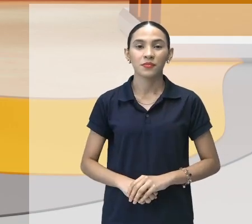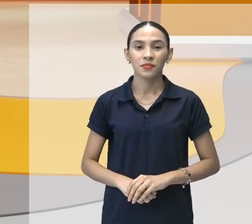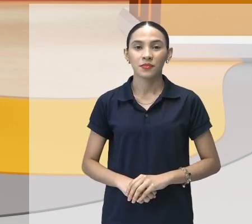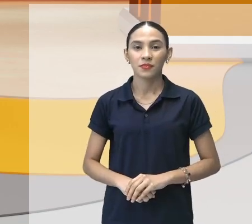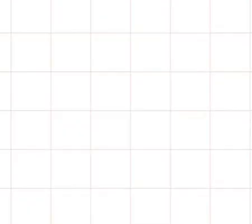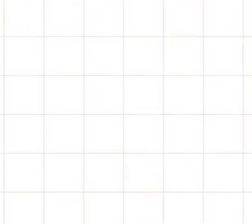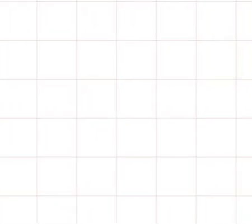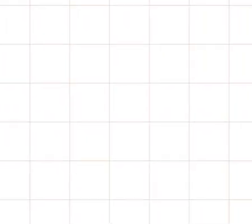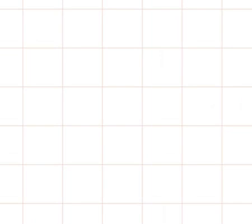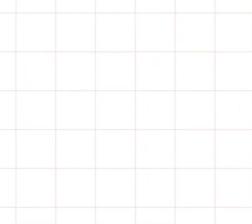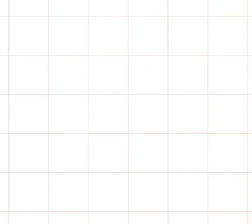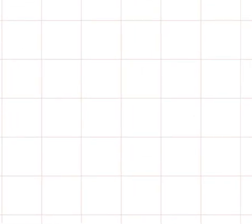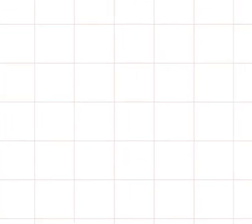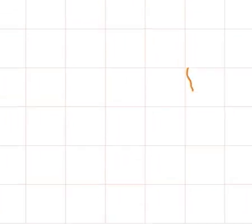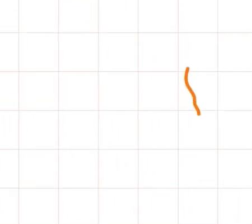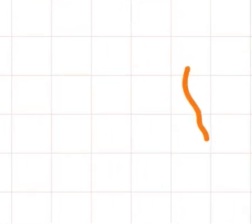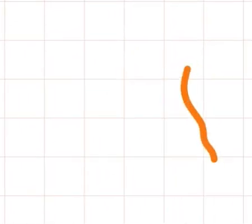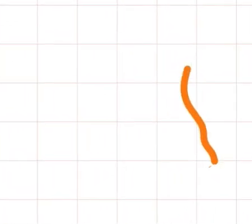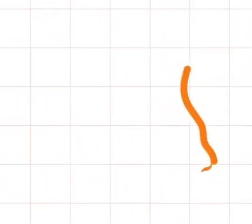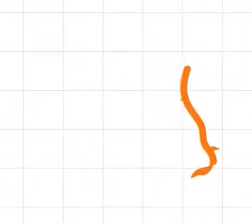aula.